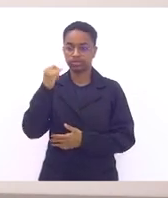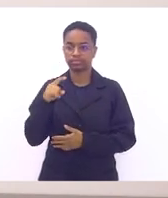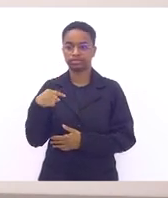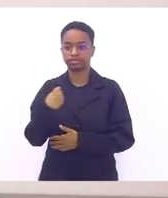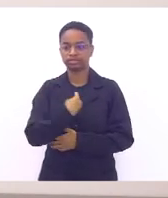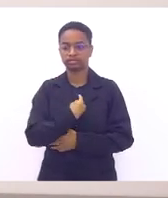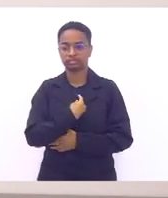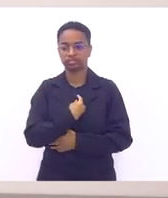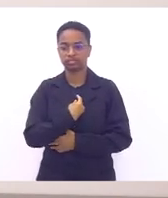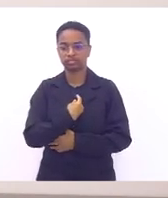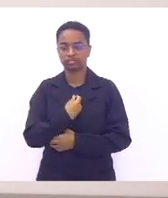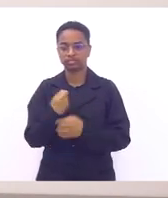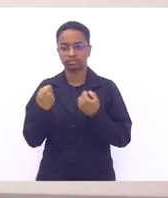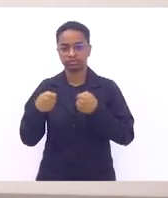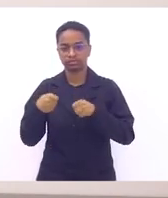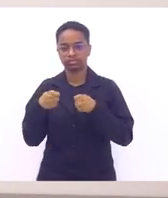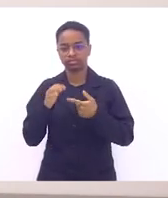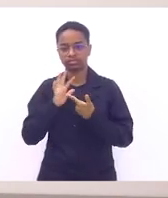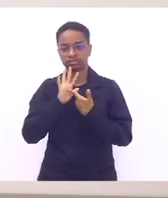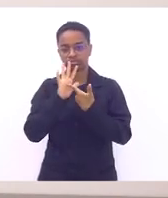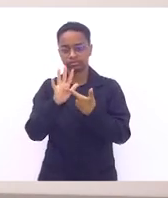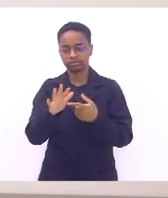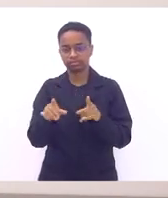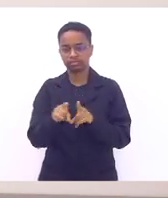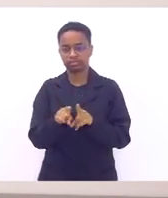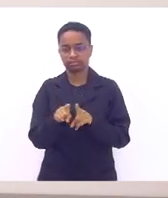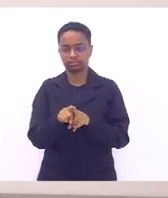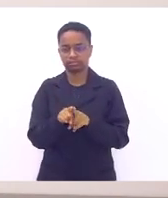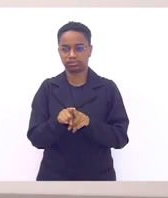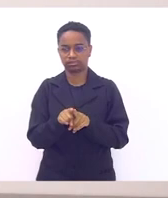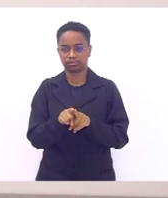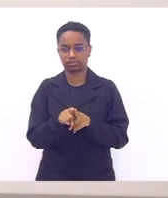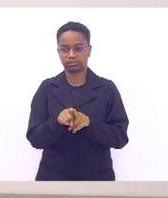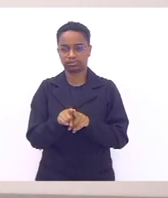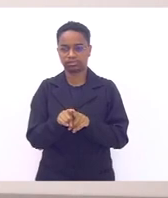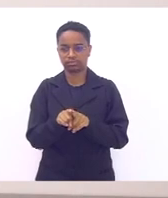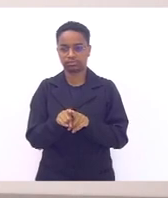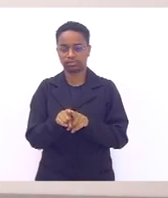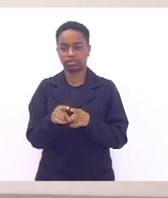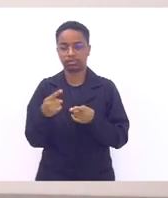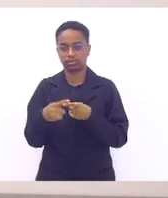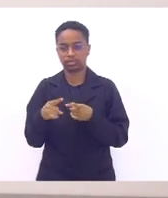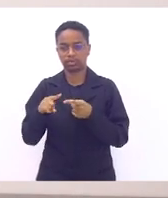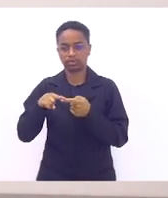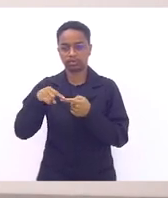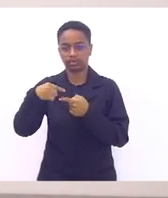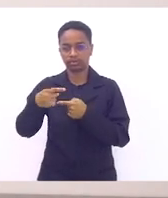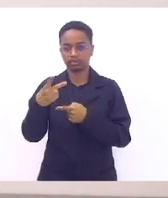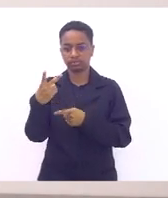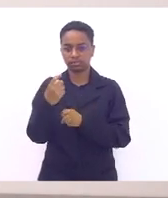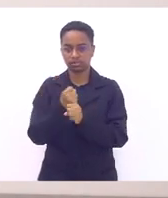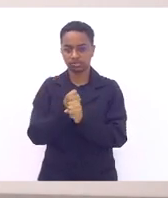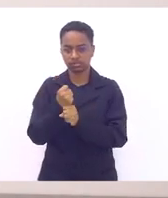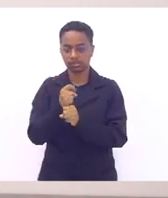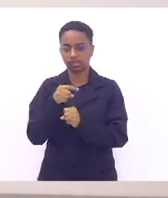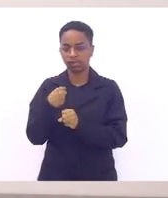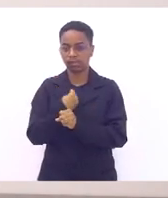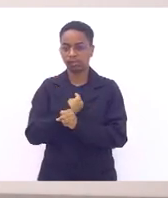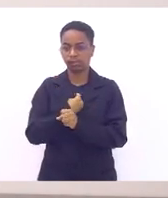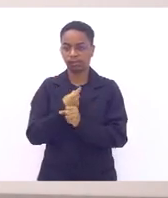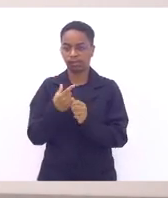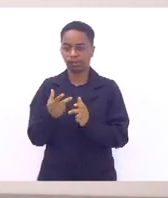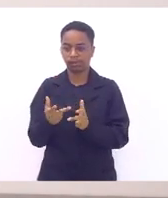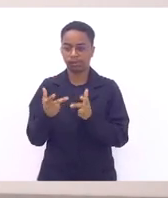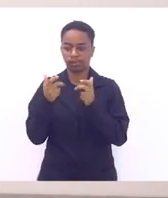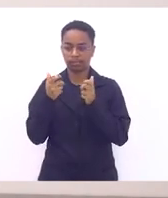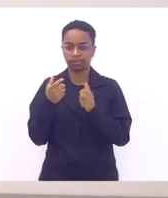precisa destacar, que decorrido 2 anos, a gente entende que esse investimento já poderia